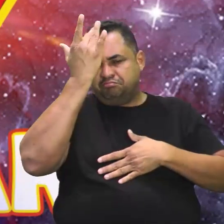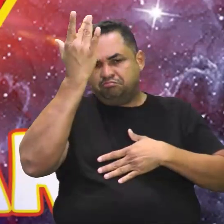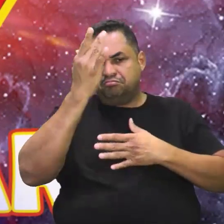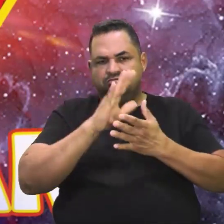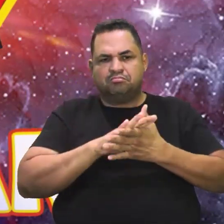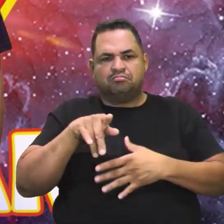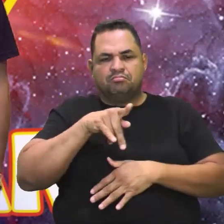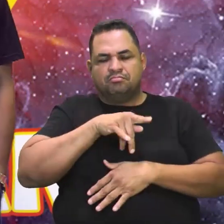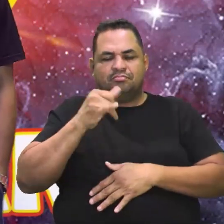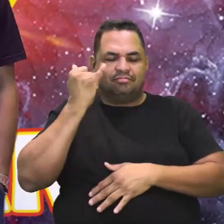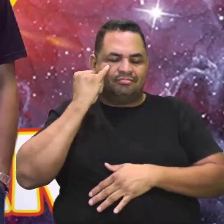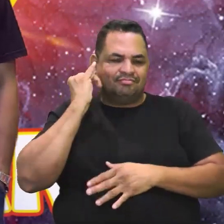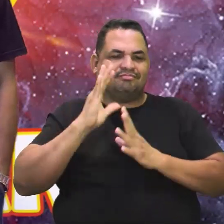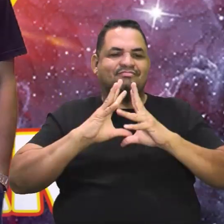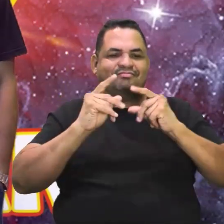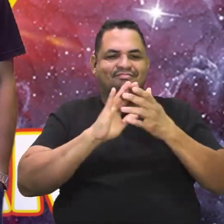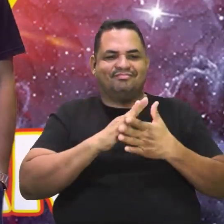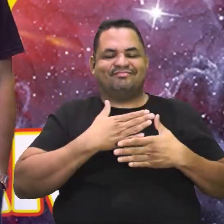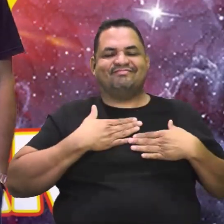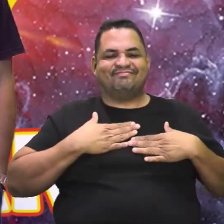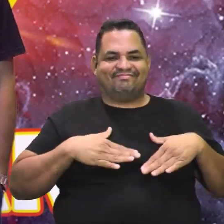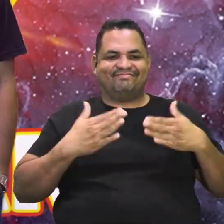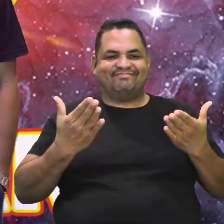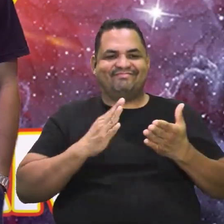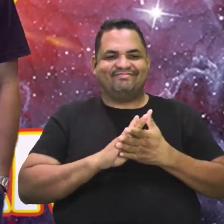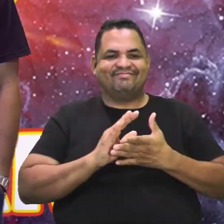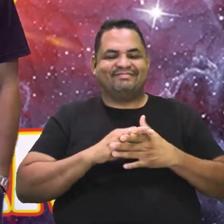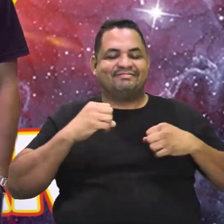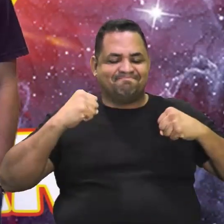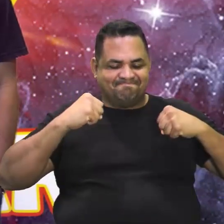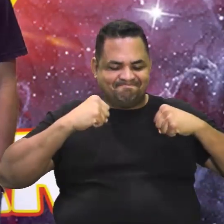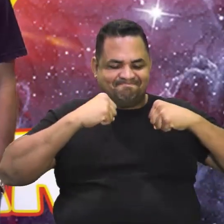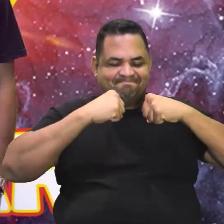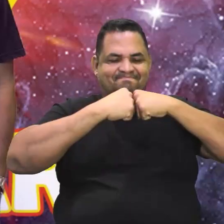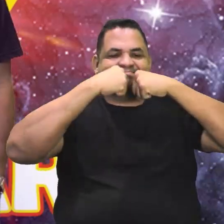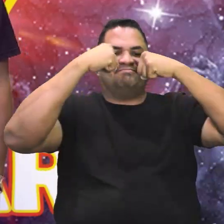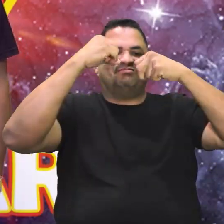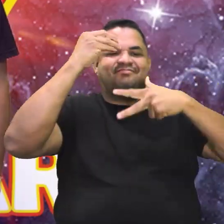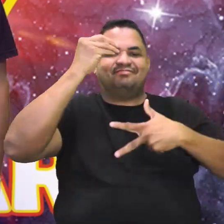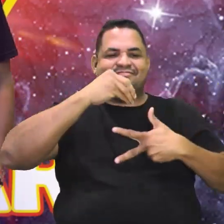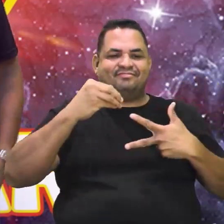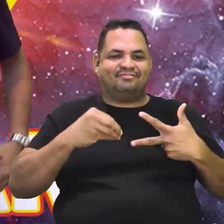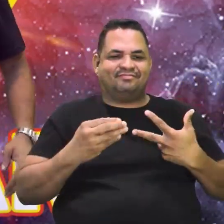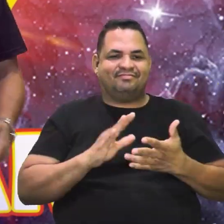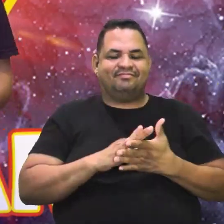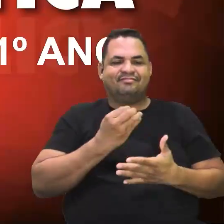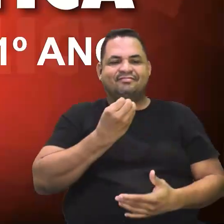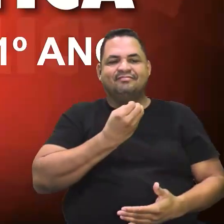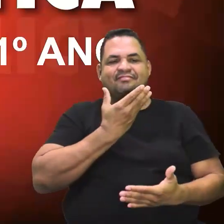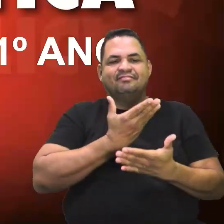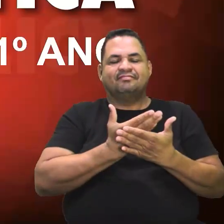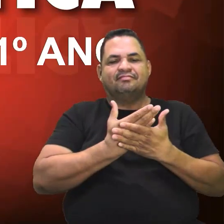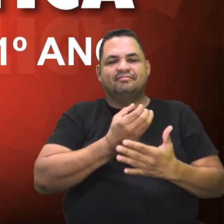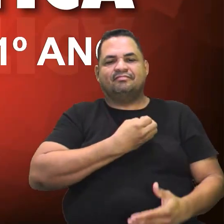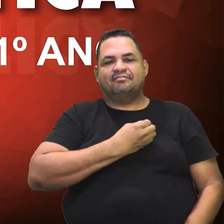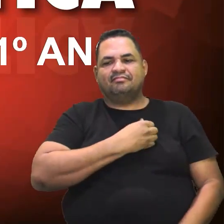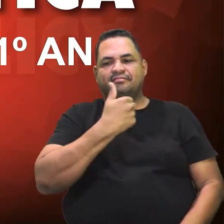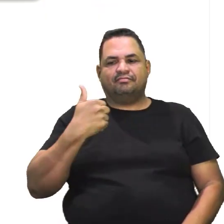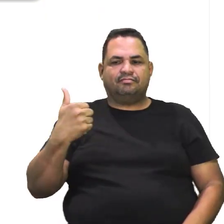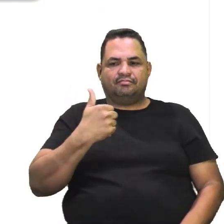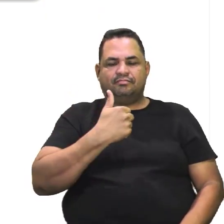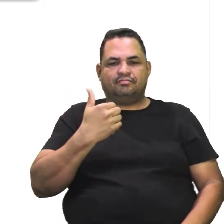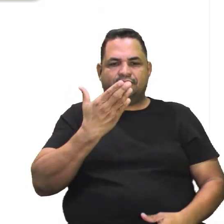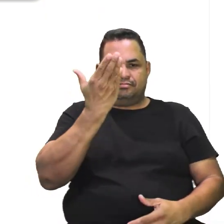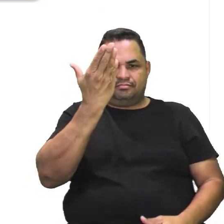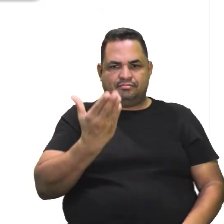né? Professor Sami, tudo tranquilo? Vamos junto, então, de Super Enem ativar. Olha lá, aula de número 11. A gente